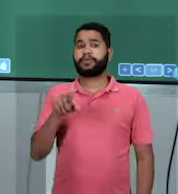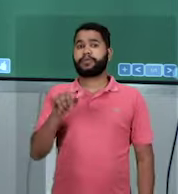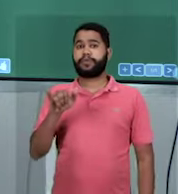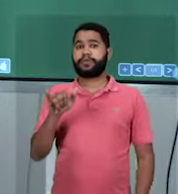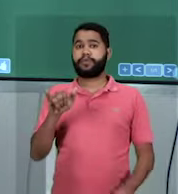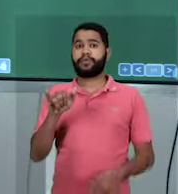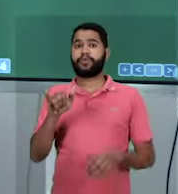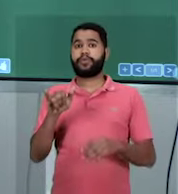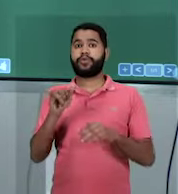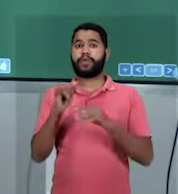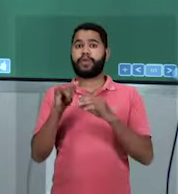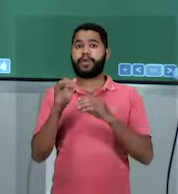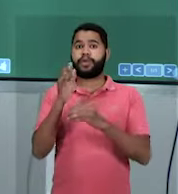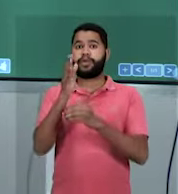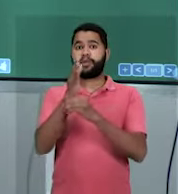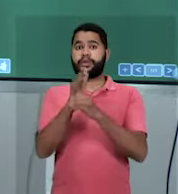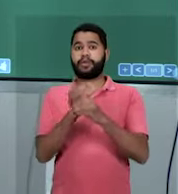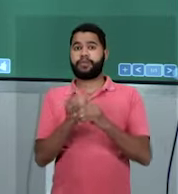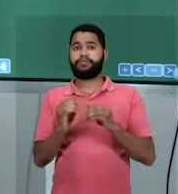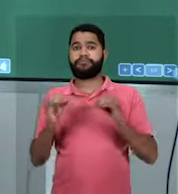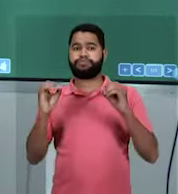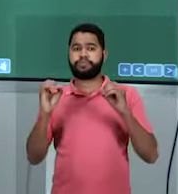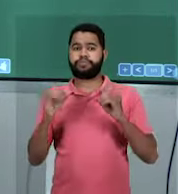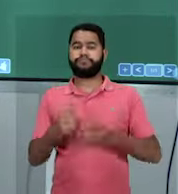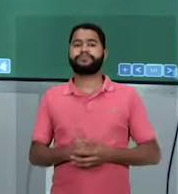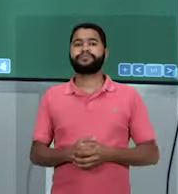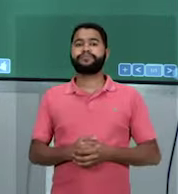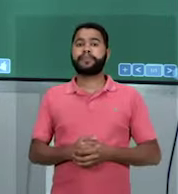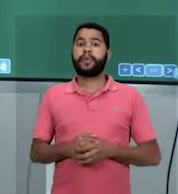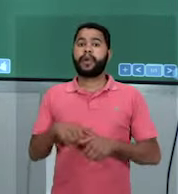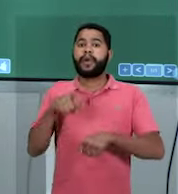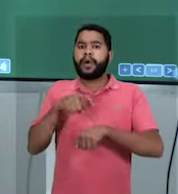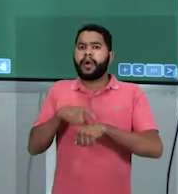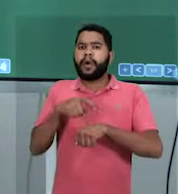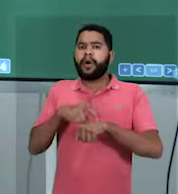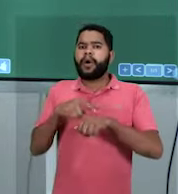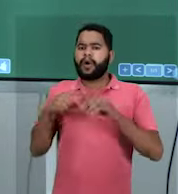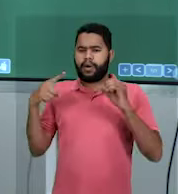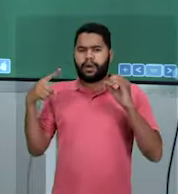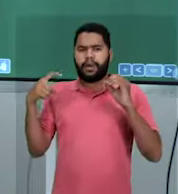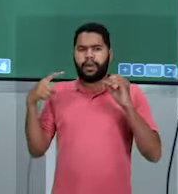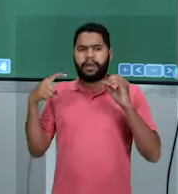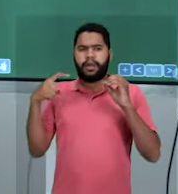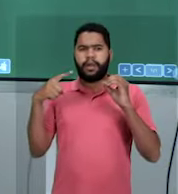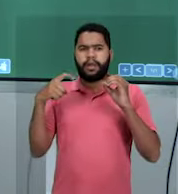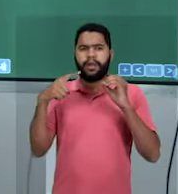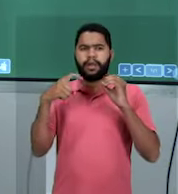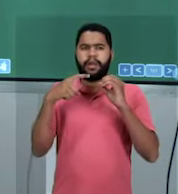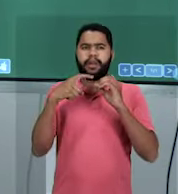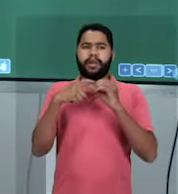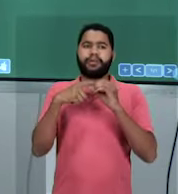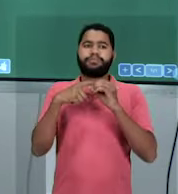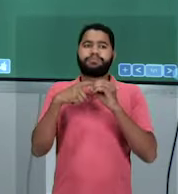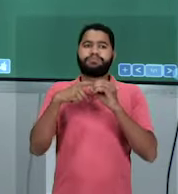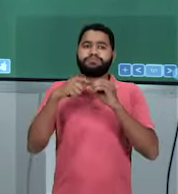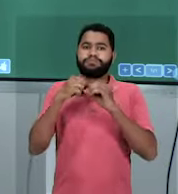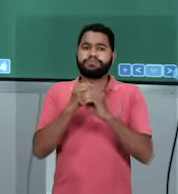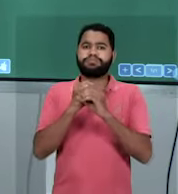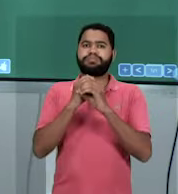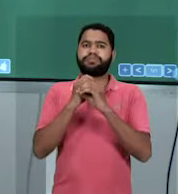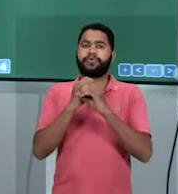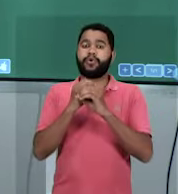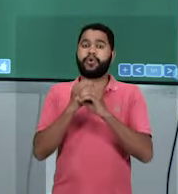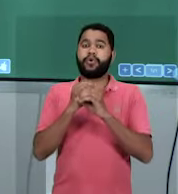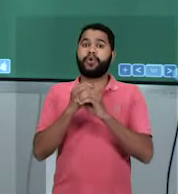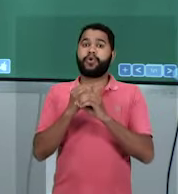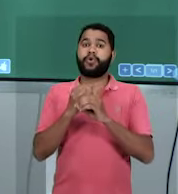XY. Concordam comigo? Então, na hora da fecundação, se eu tenho aqui a junção de um